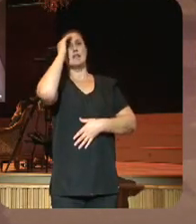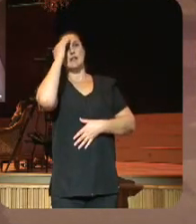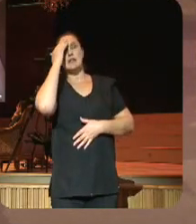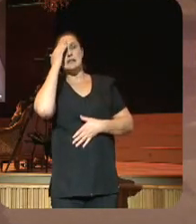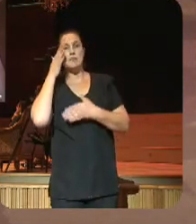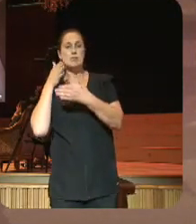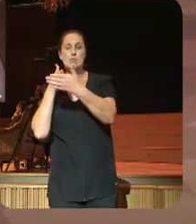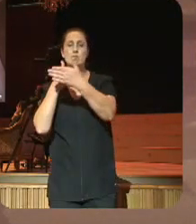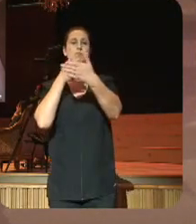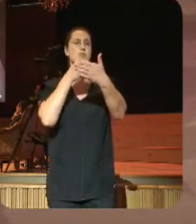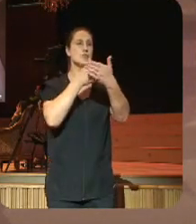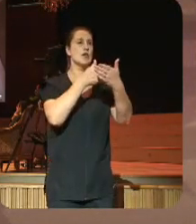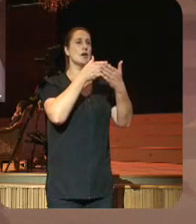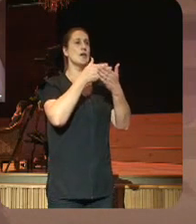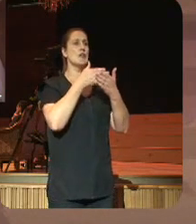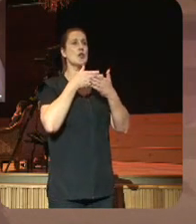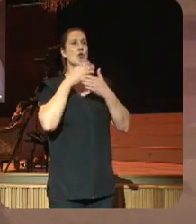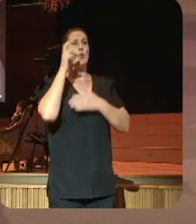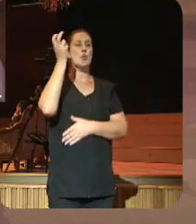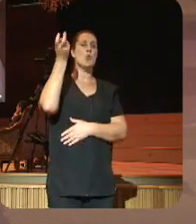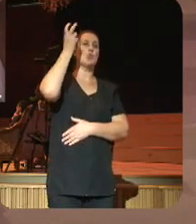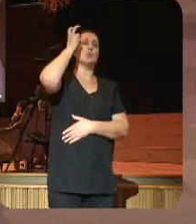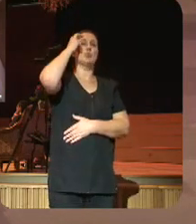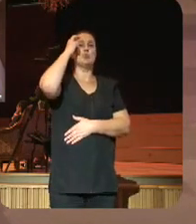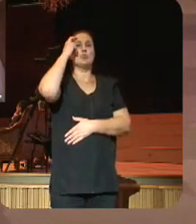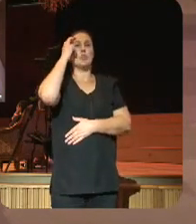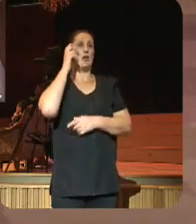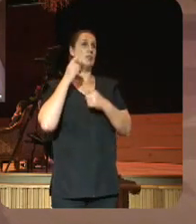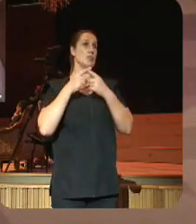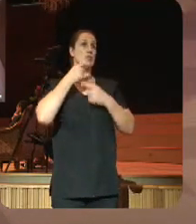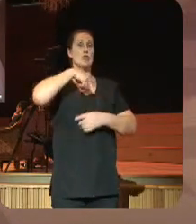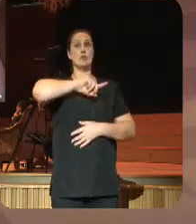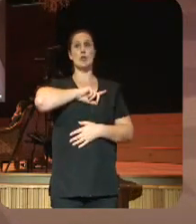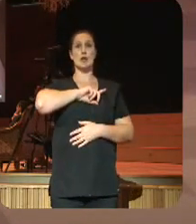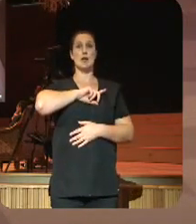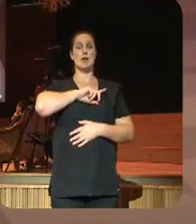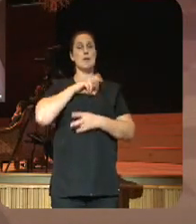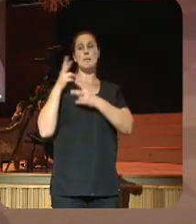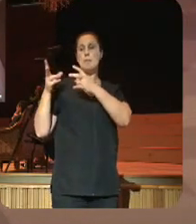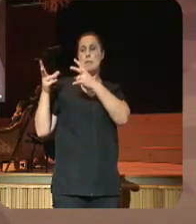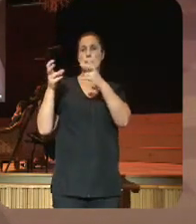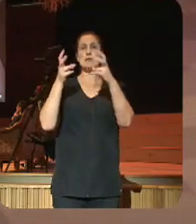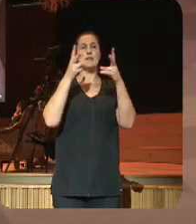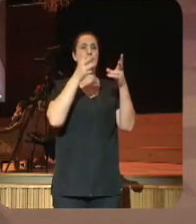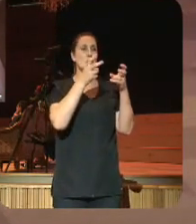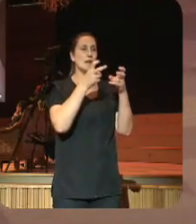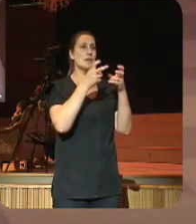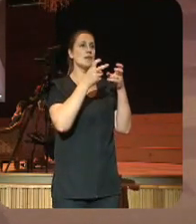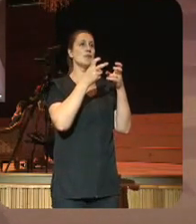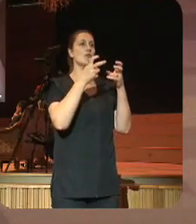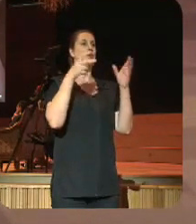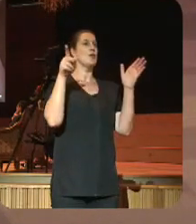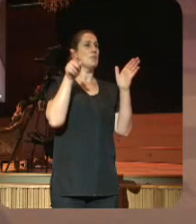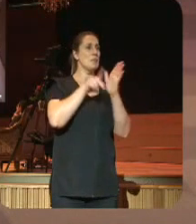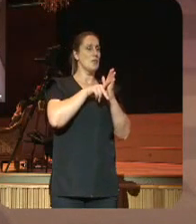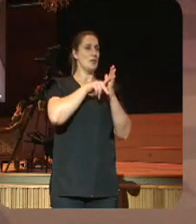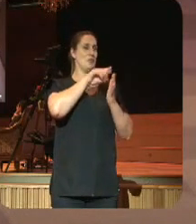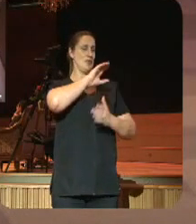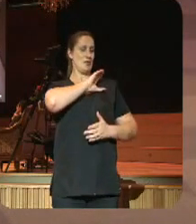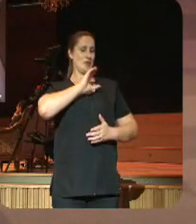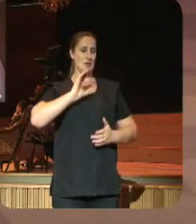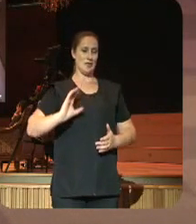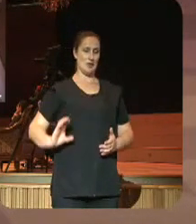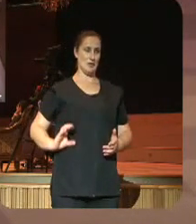obstáculos que estão nas filosofias e nas culturas, porque a gente vai estar olhando a vida na perspectiva do Cristo que está dentro da